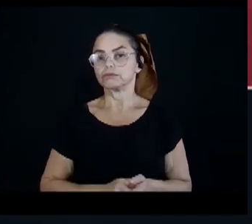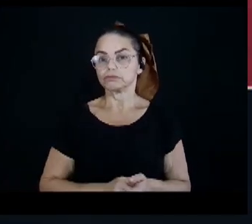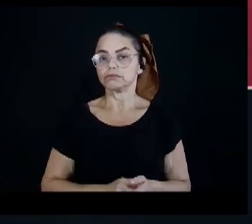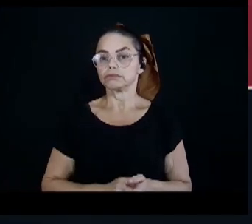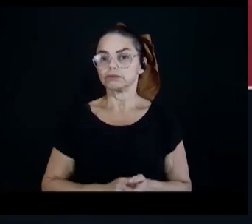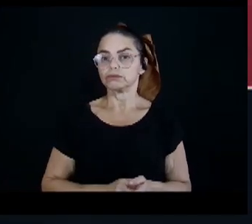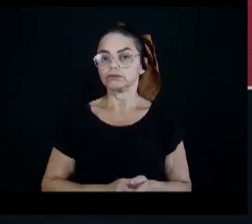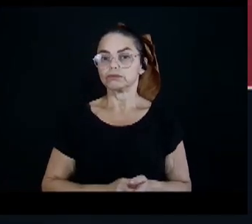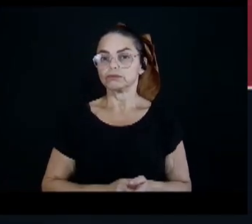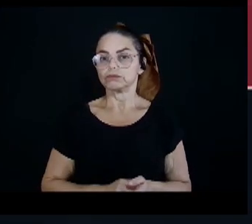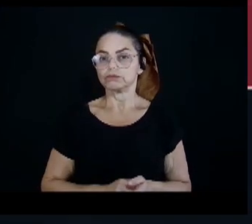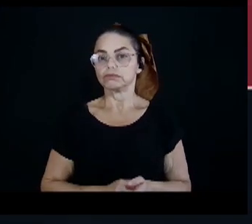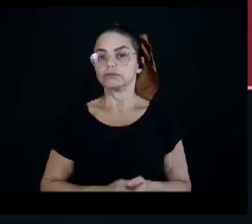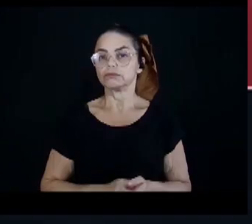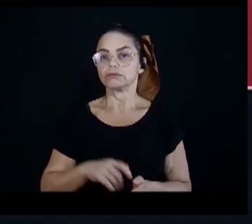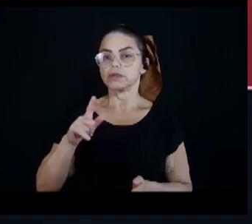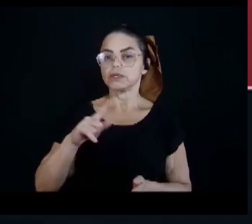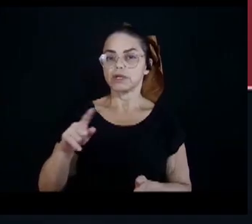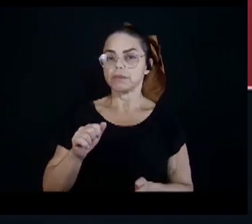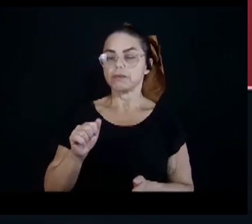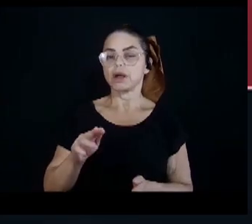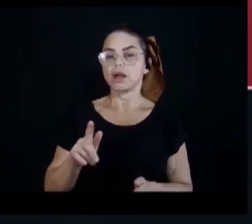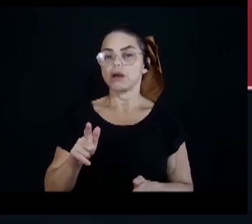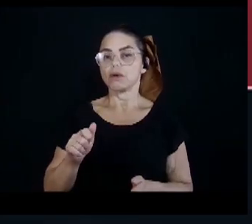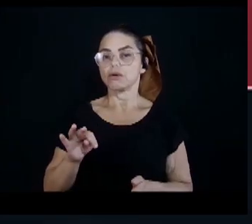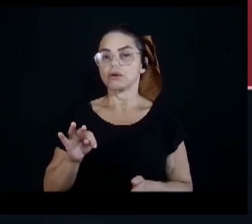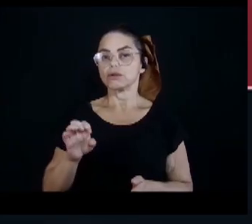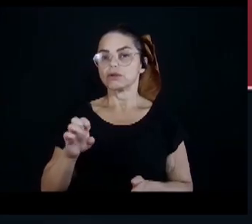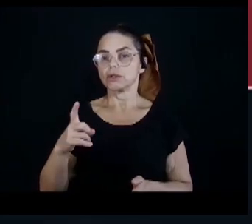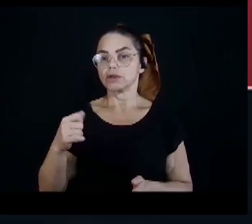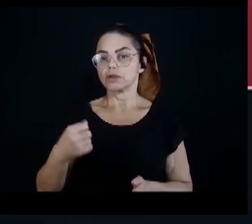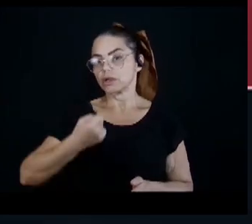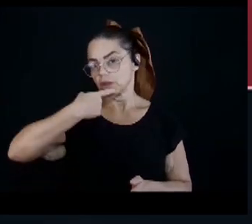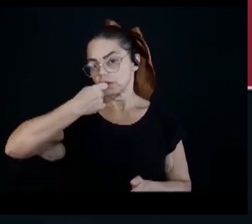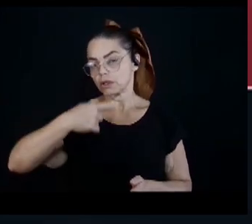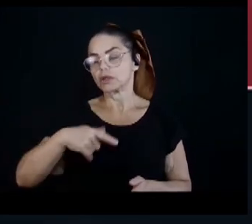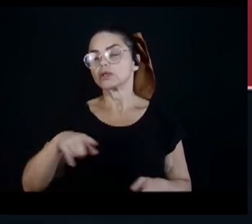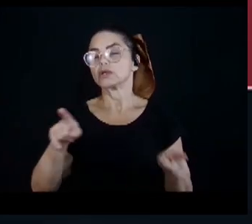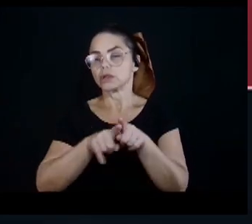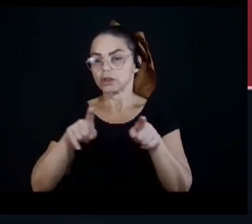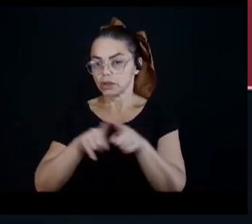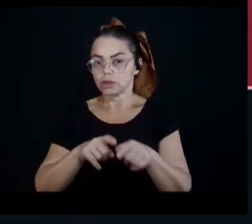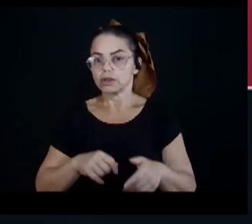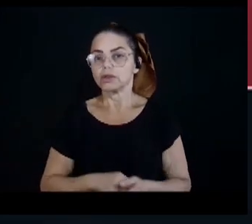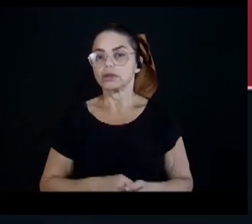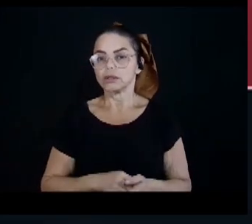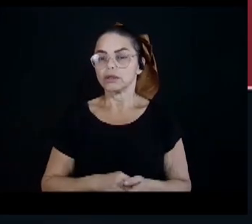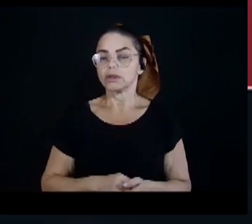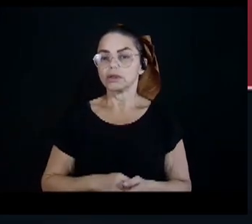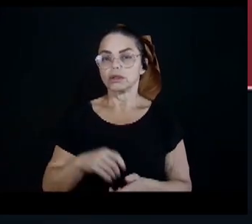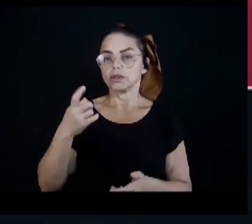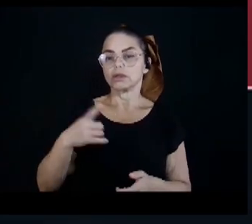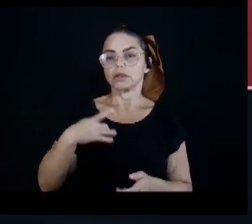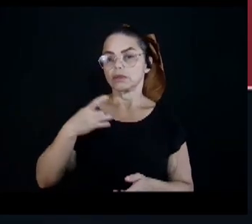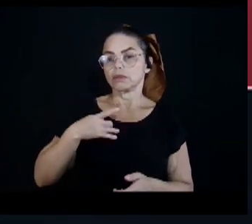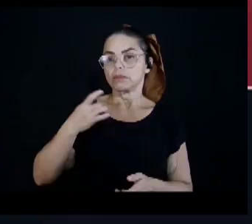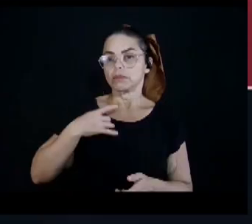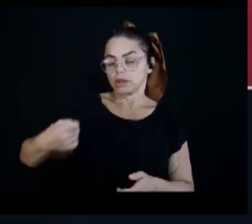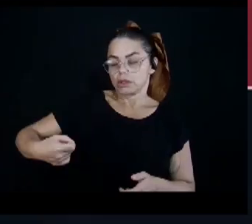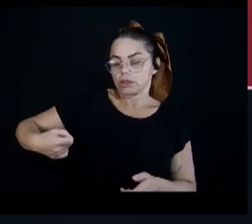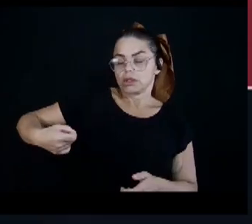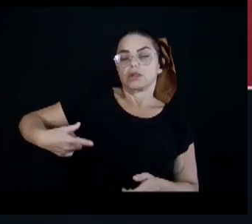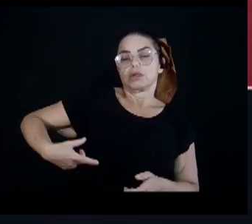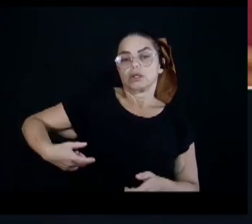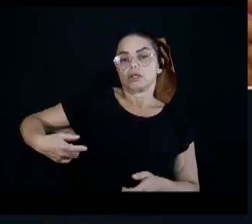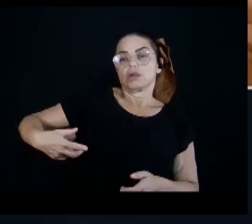semaglutida comprimido. E agora vai vir o comprimido genérico. Então, quem tem medo de agulha, pode tomar o comprimido.